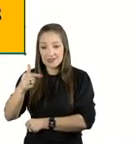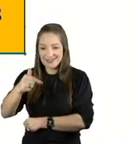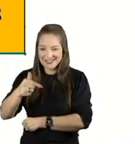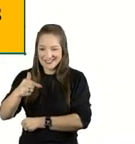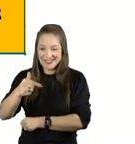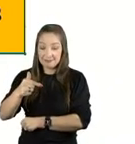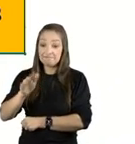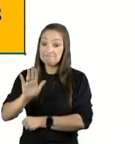6,37%. E, reparem,